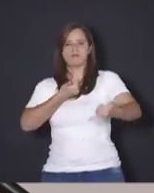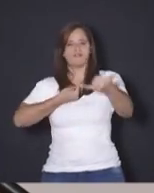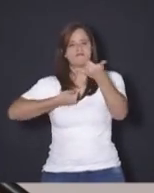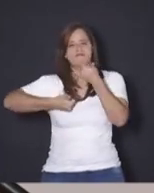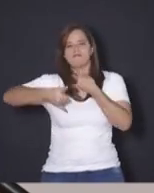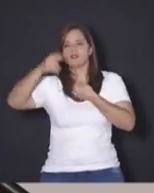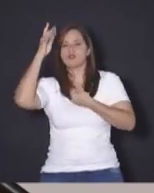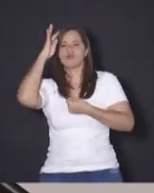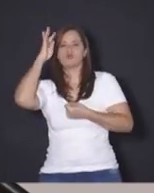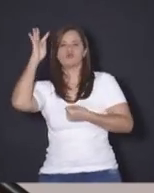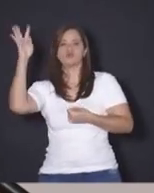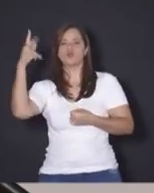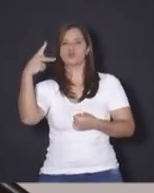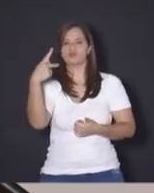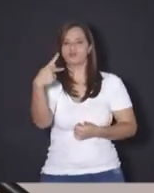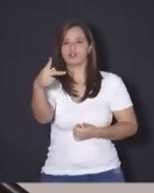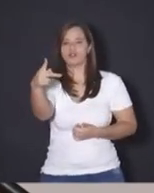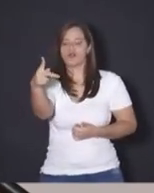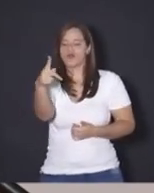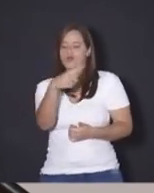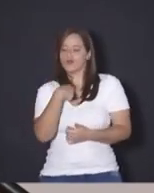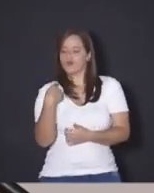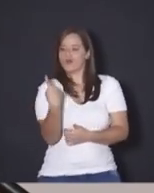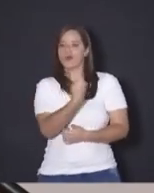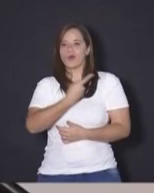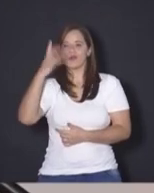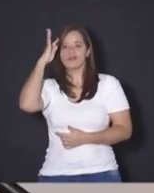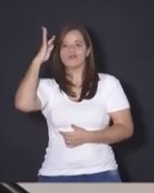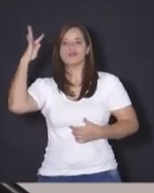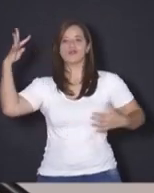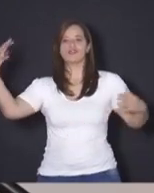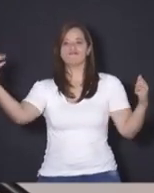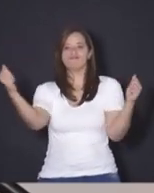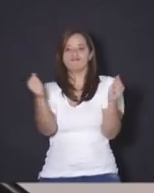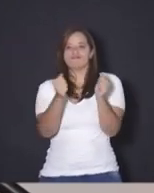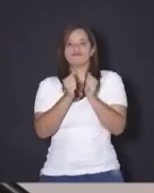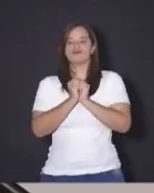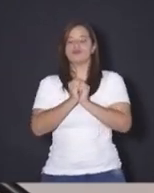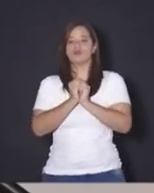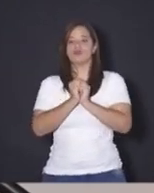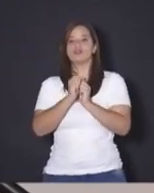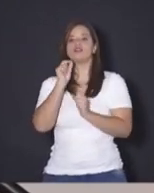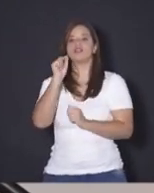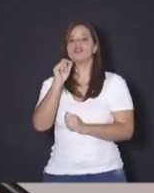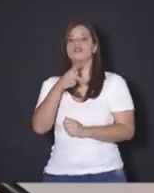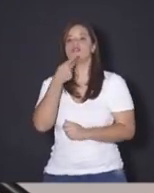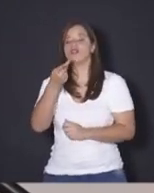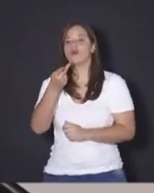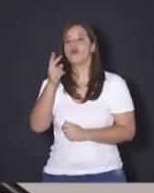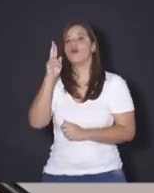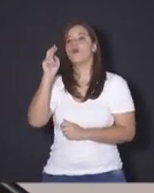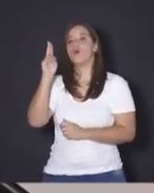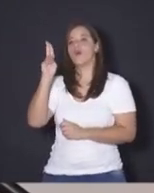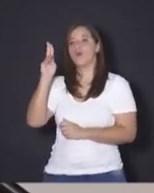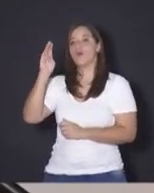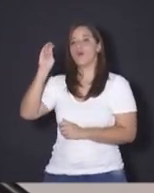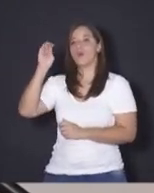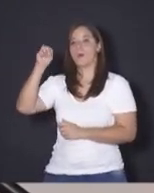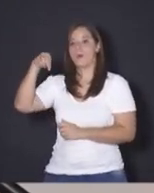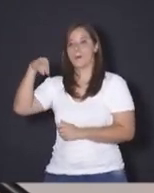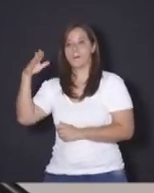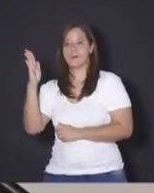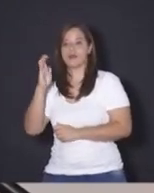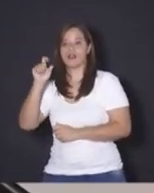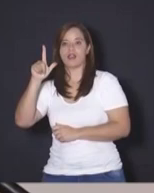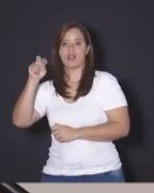sonhos para que sonhamos juntos assim falou ruben alvos senhoras e senhores bem